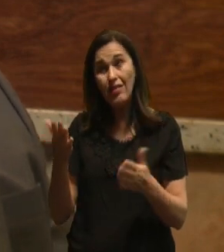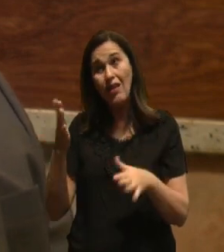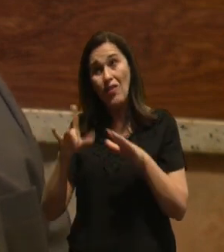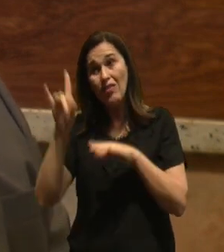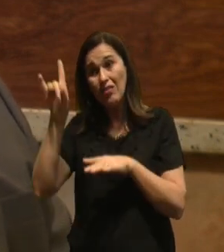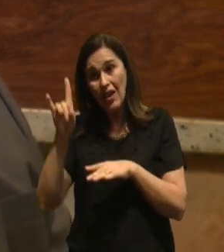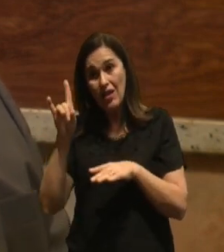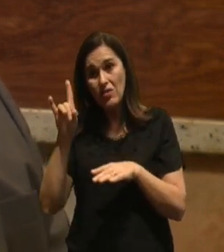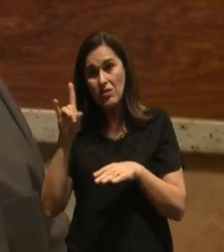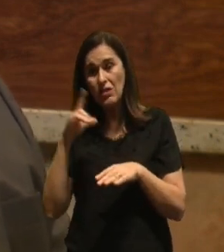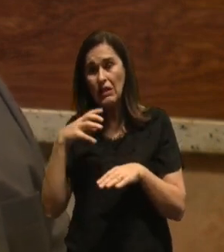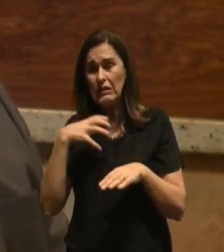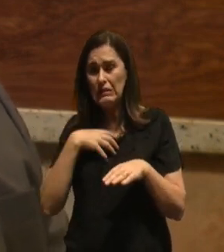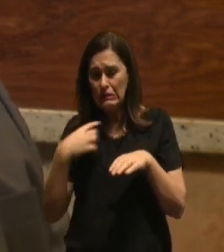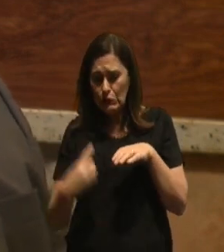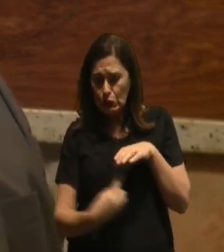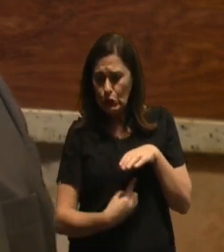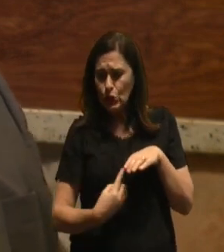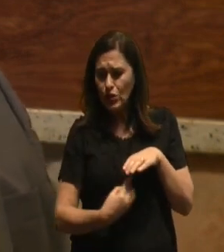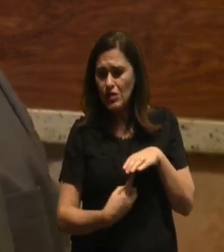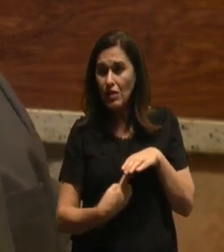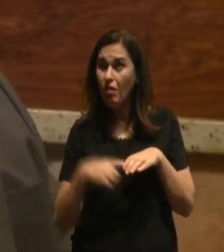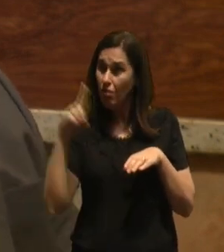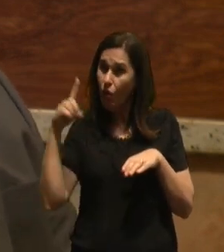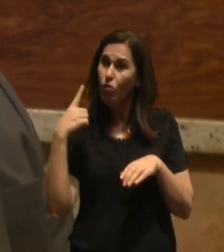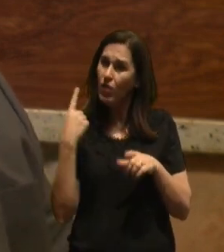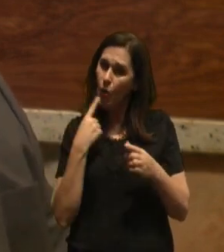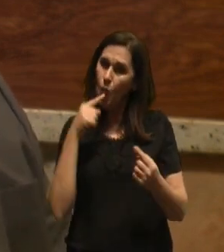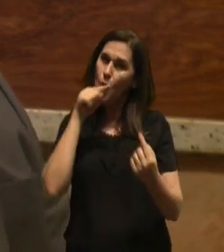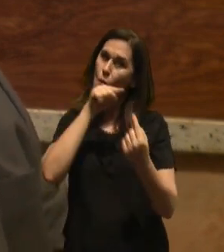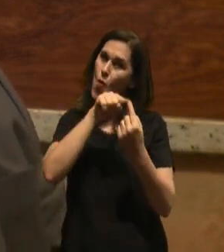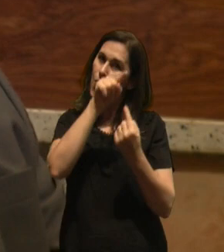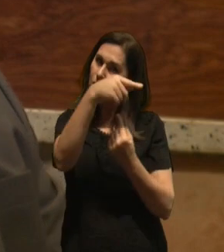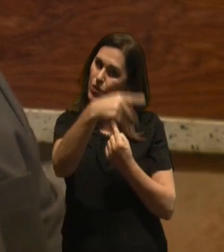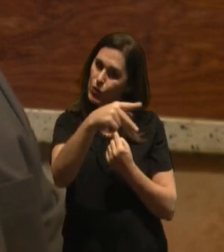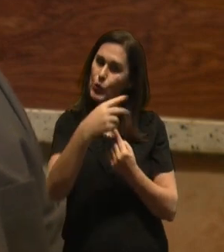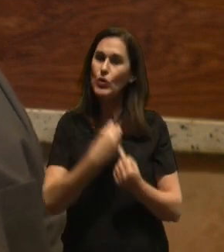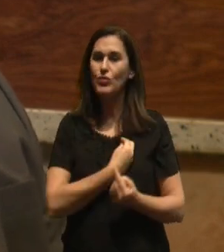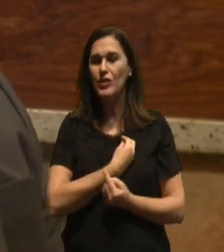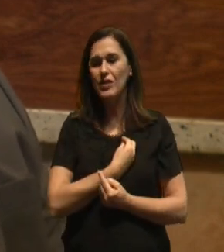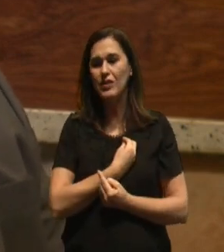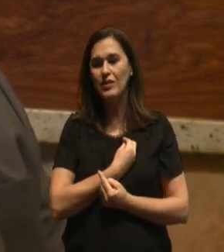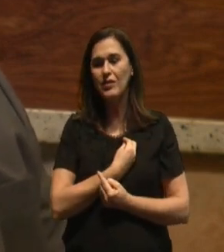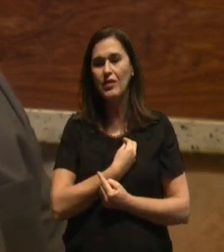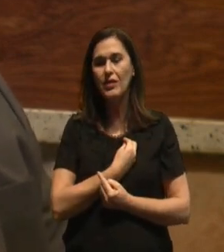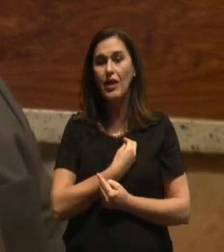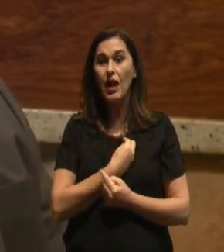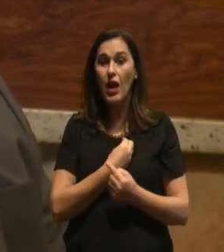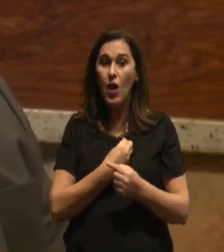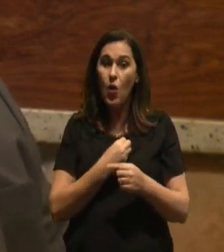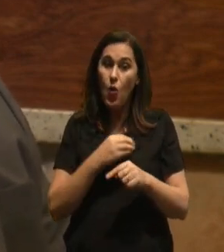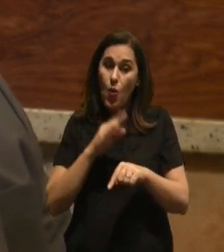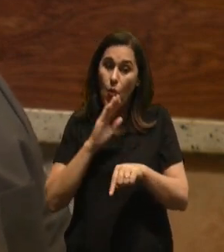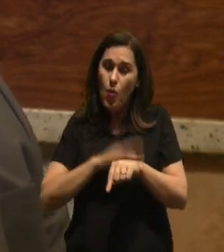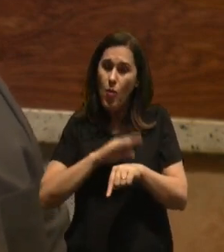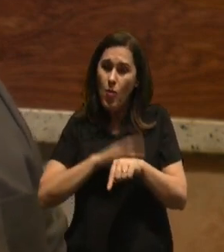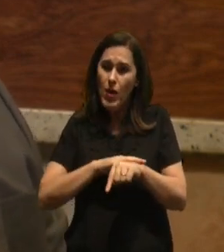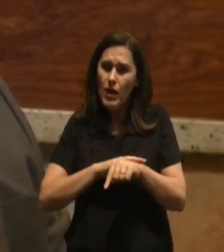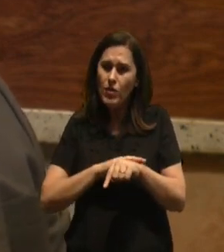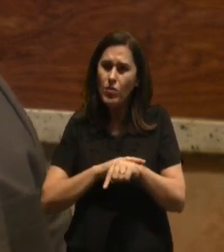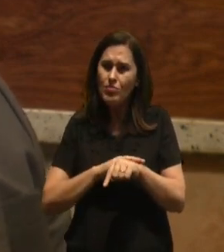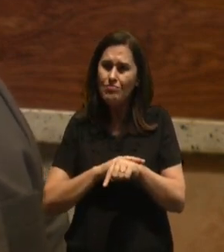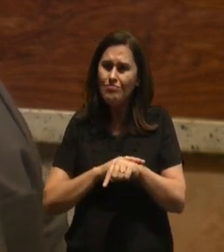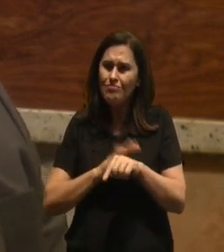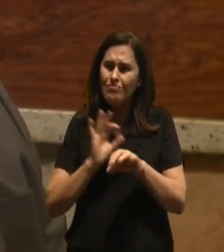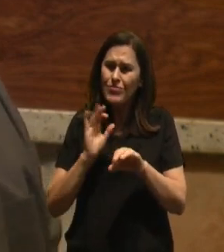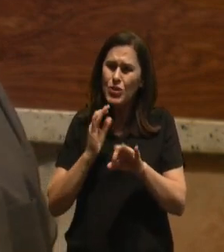nesta caverna, nesta solidão, neste recolhimento, seja apenas um preparo precioso de